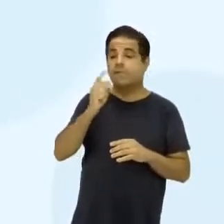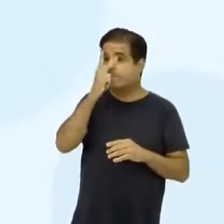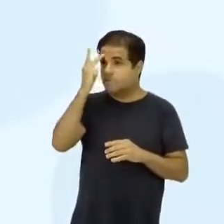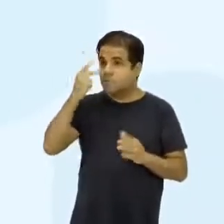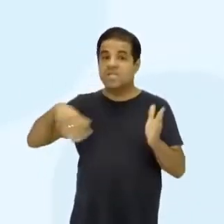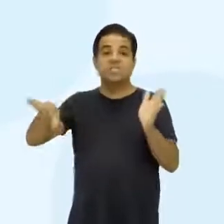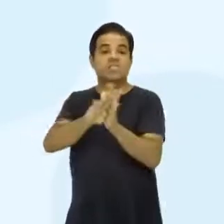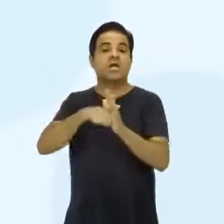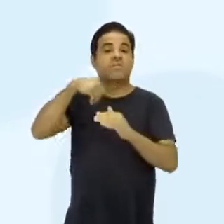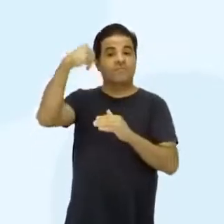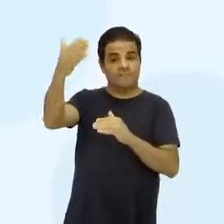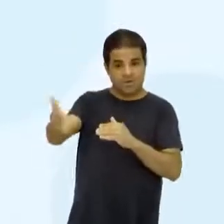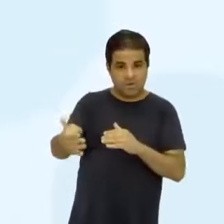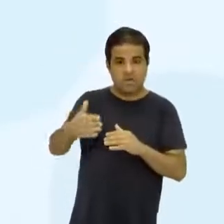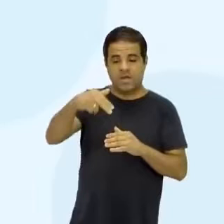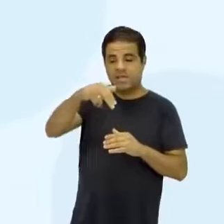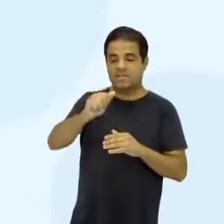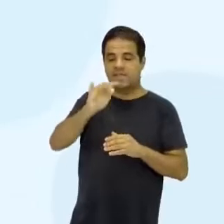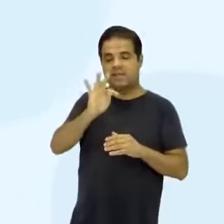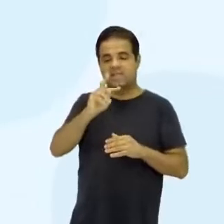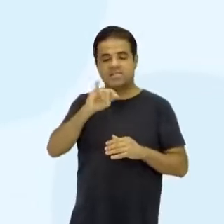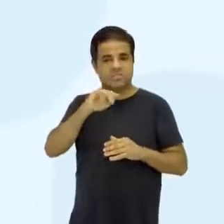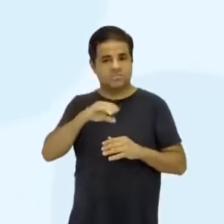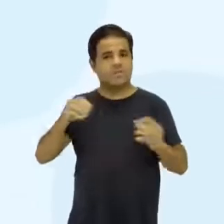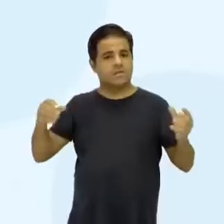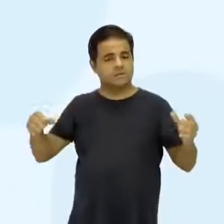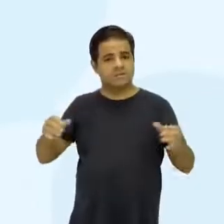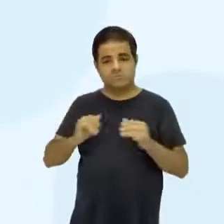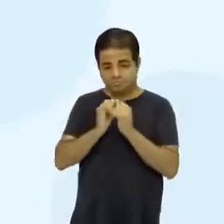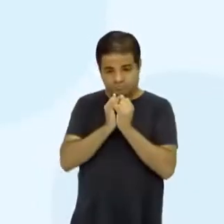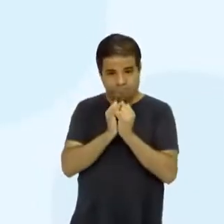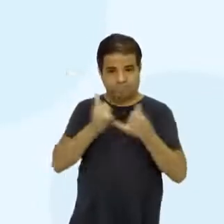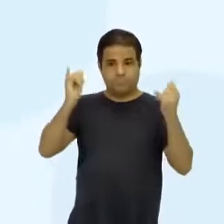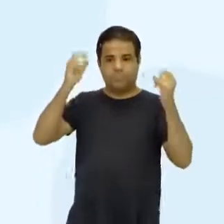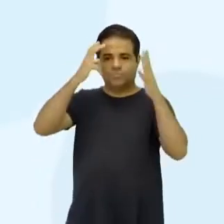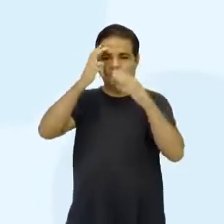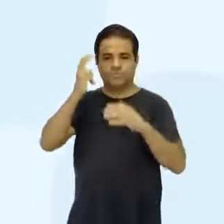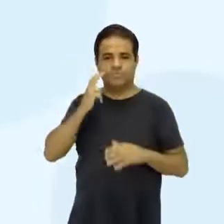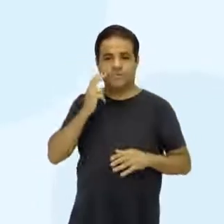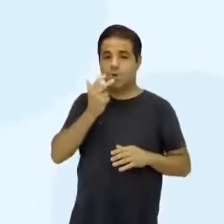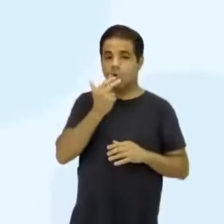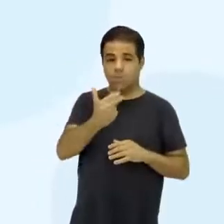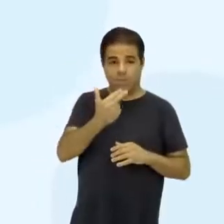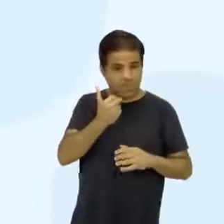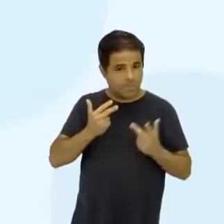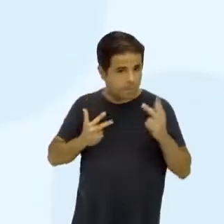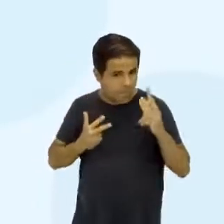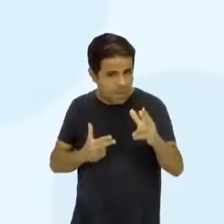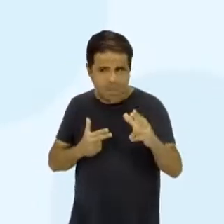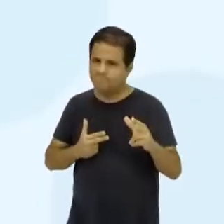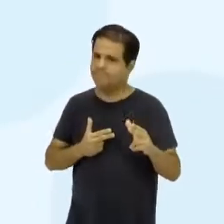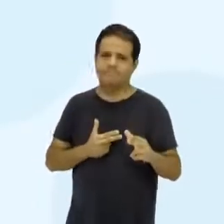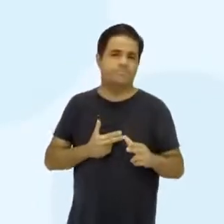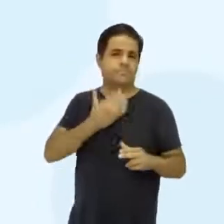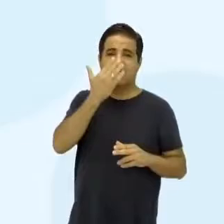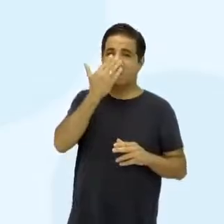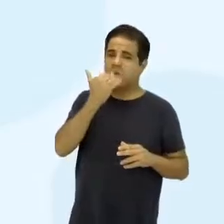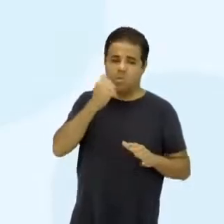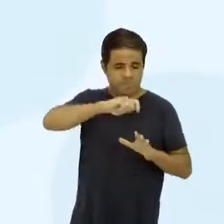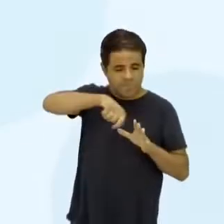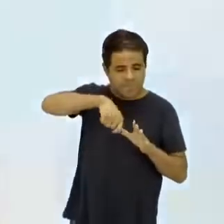de fora. E os nativos, a gente tem aí um choque cultural, né, Mafê? Isso. O idioma é igual? Não é igual, nem